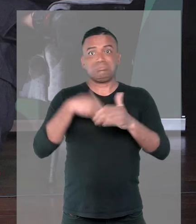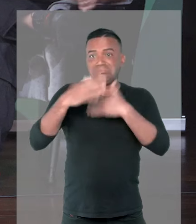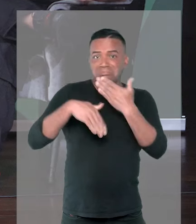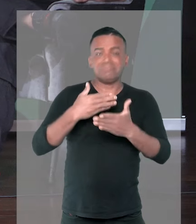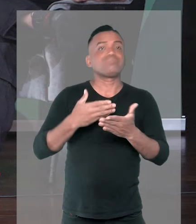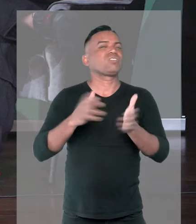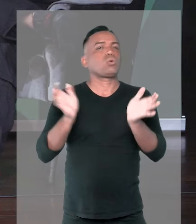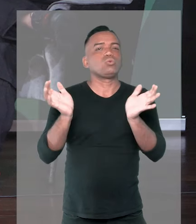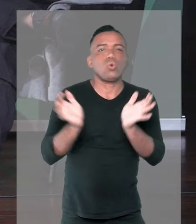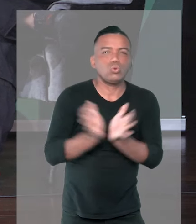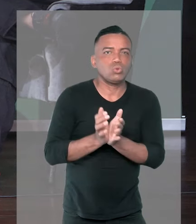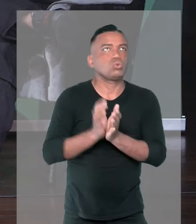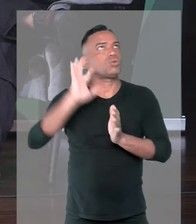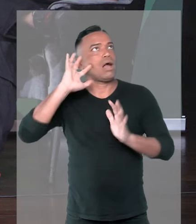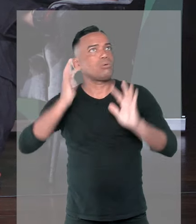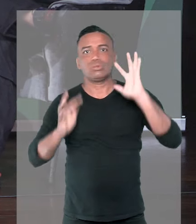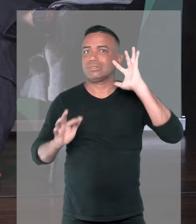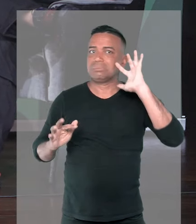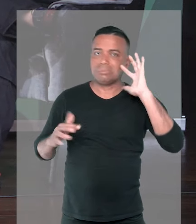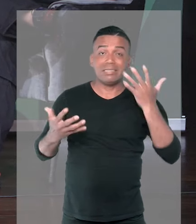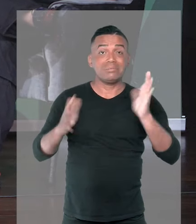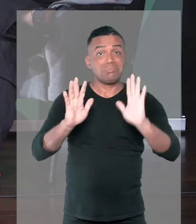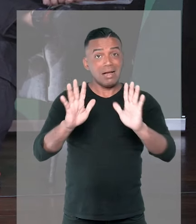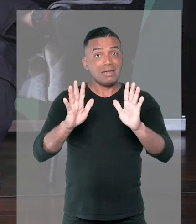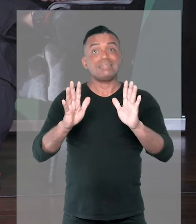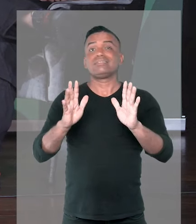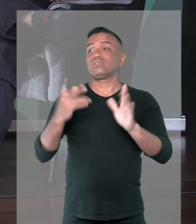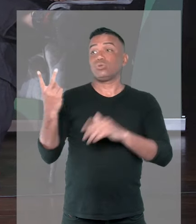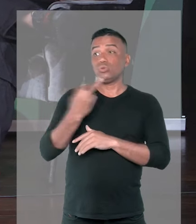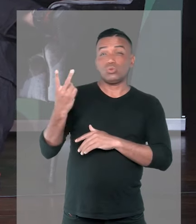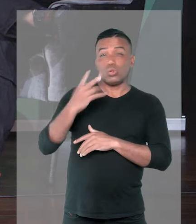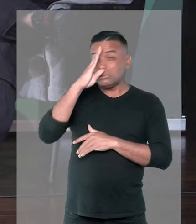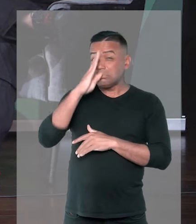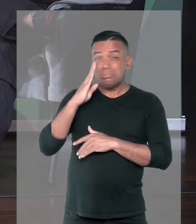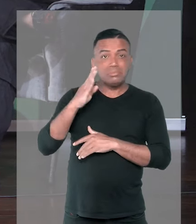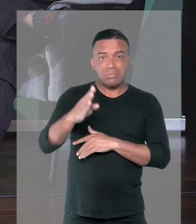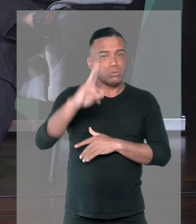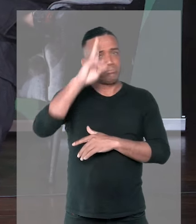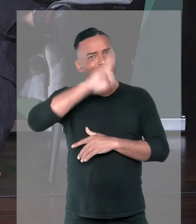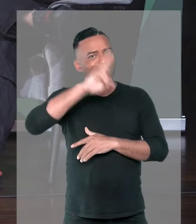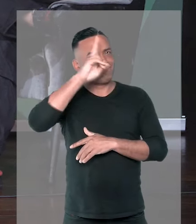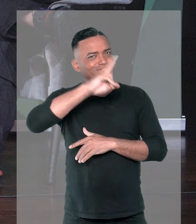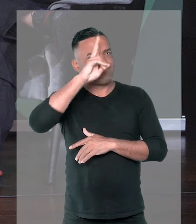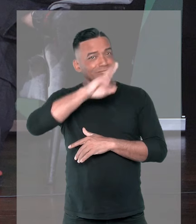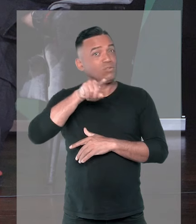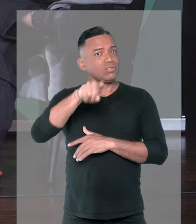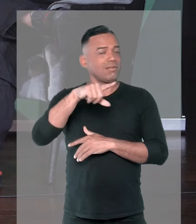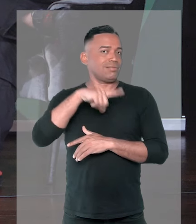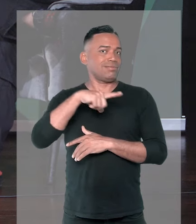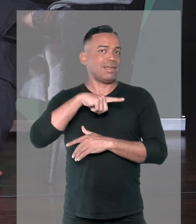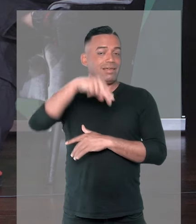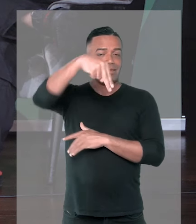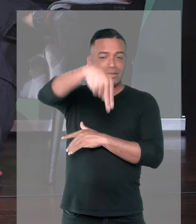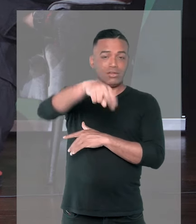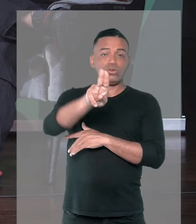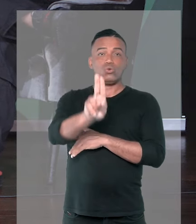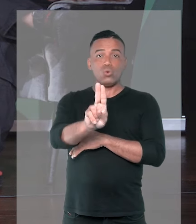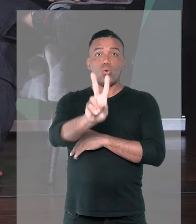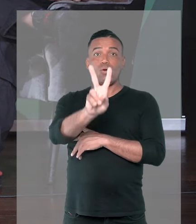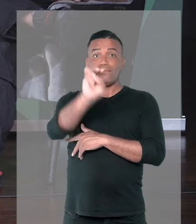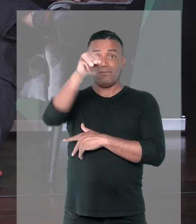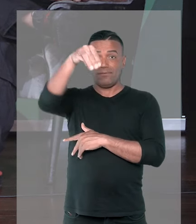conjunto de fatores correlatos que aconteceu mas os dois principais são essa história de você ter nuvem que zera